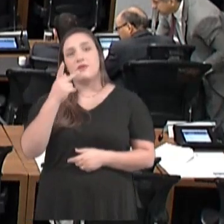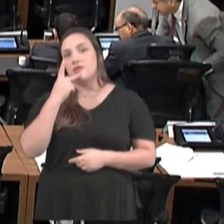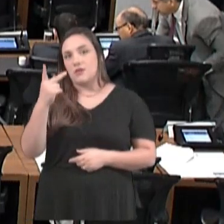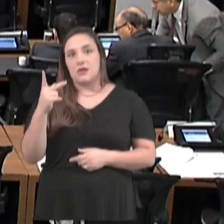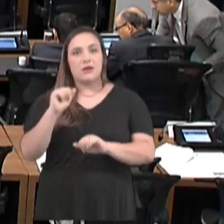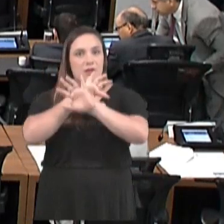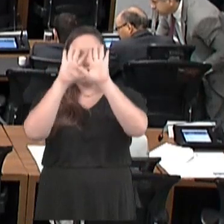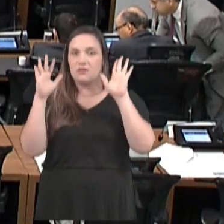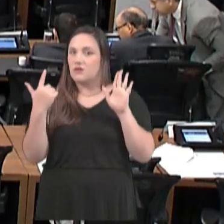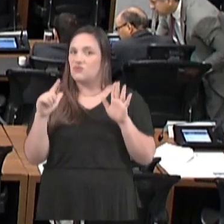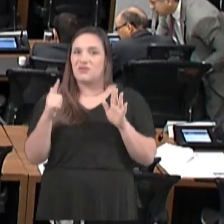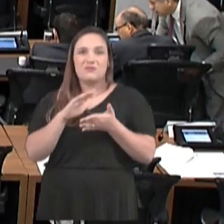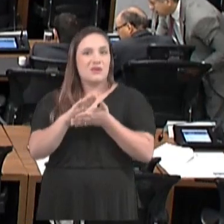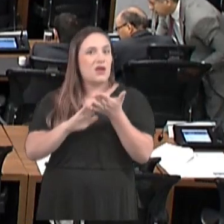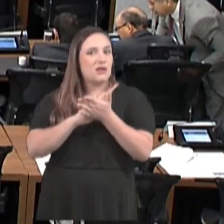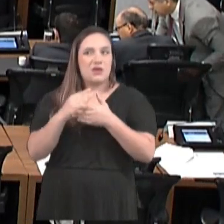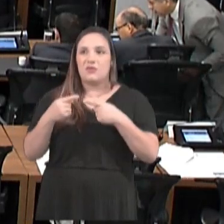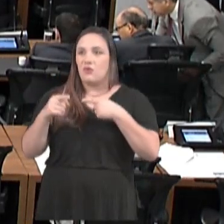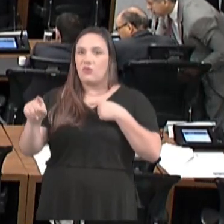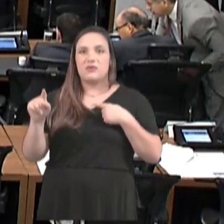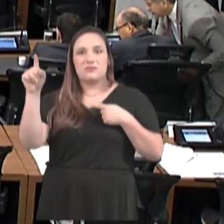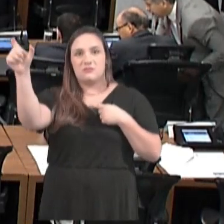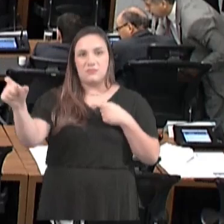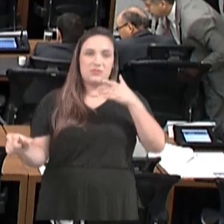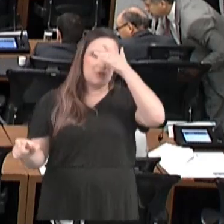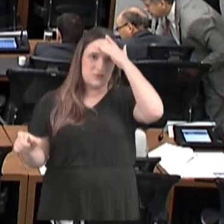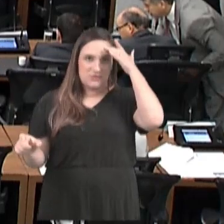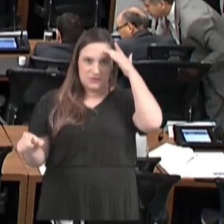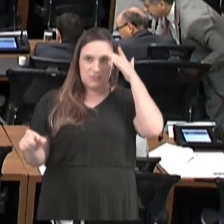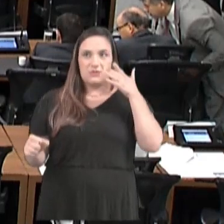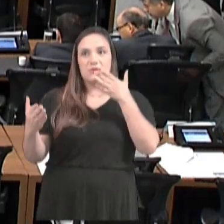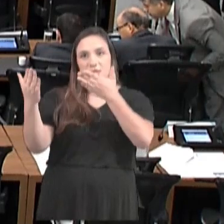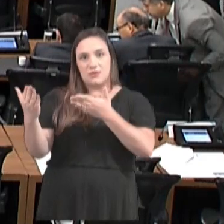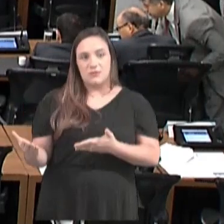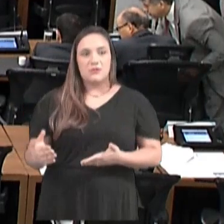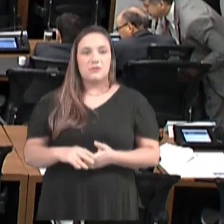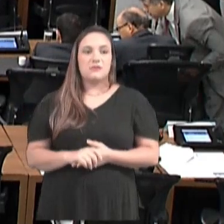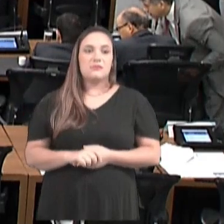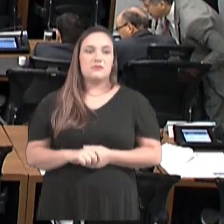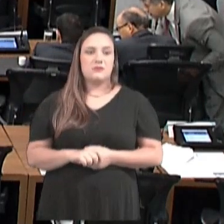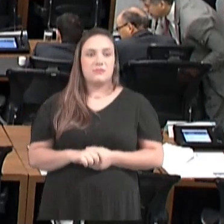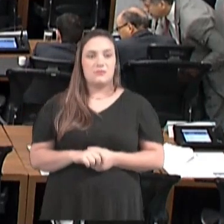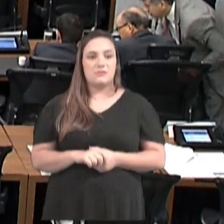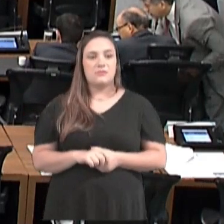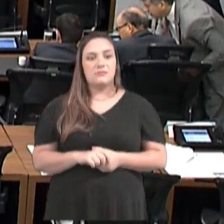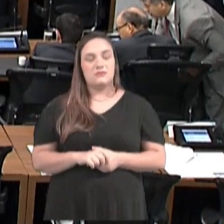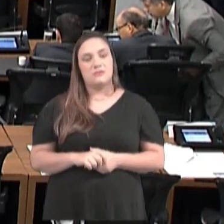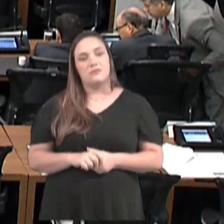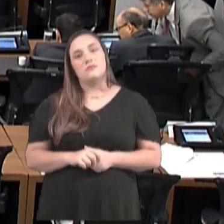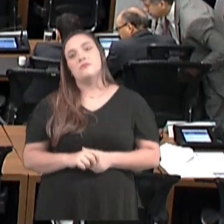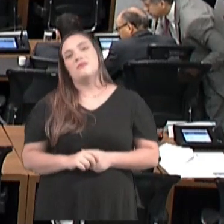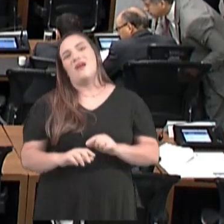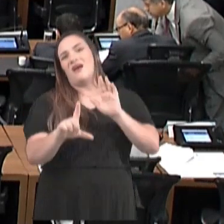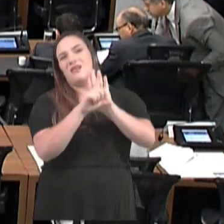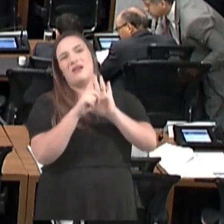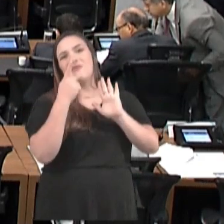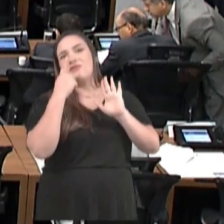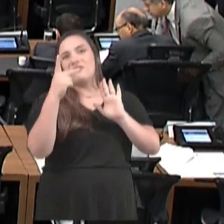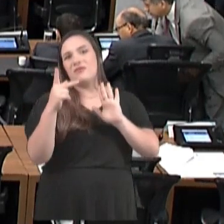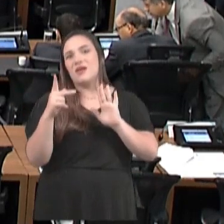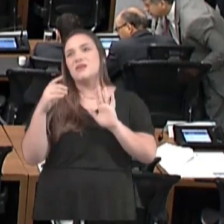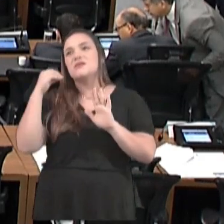e deixar claro, eu não tenho exatamente nada contra a pessoa do indicado. A lei, ela não diz